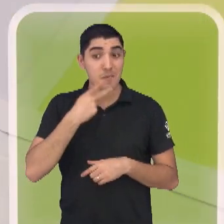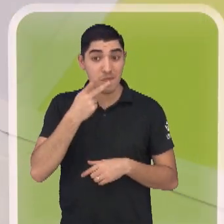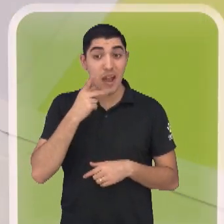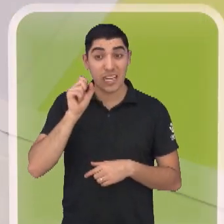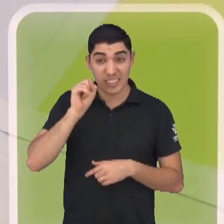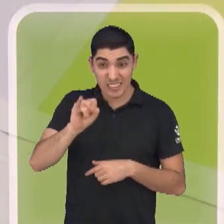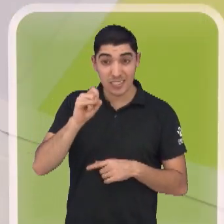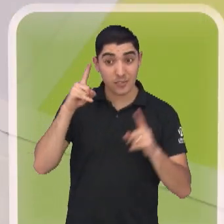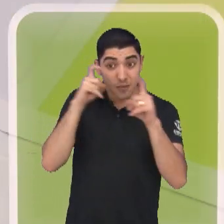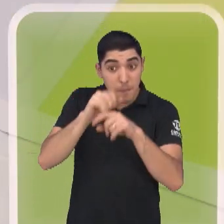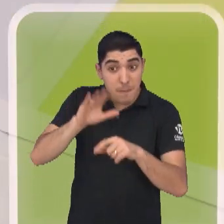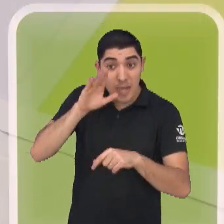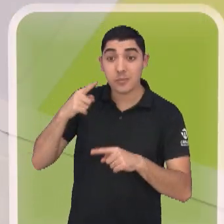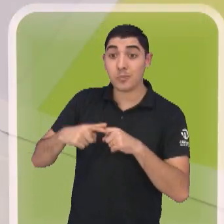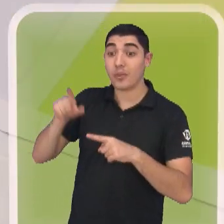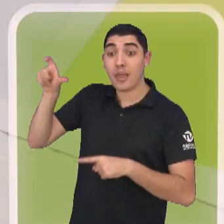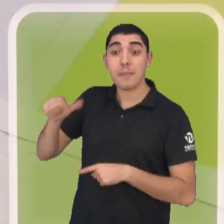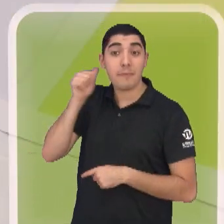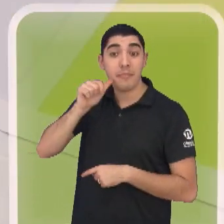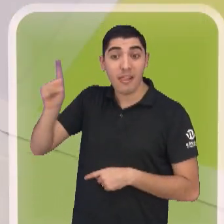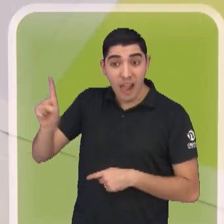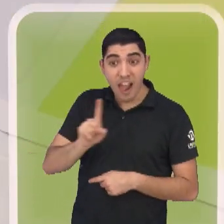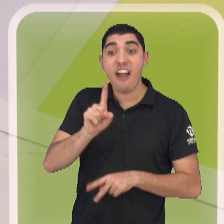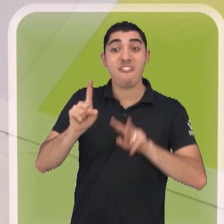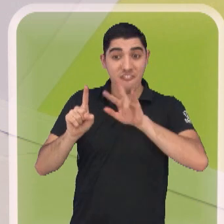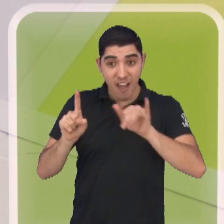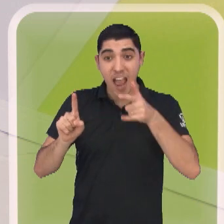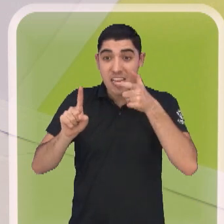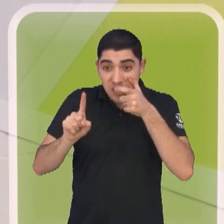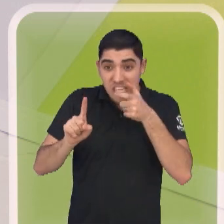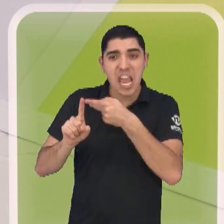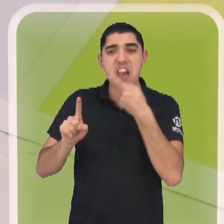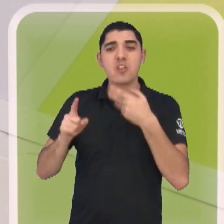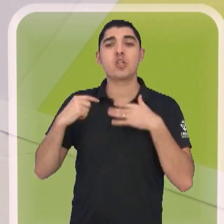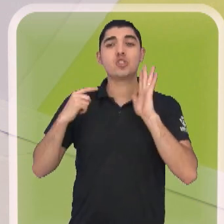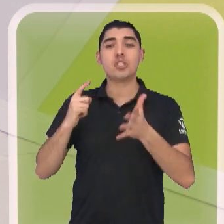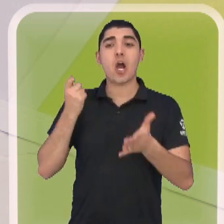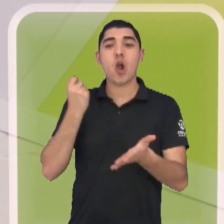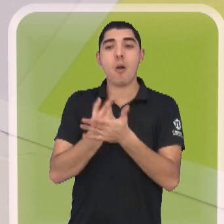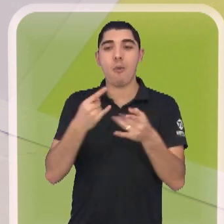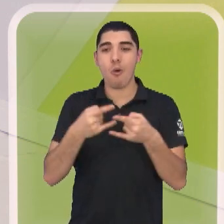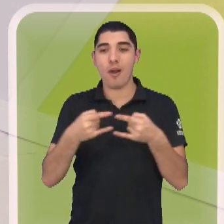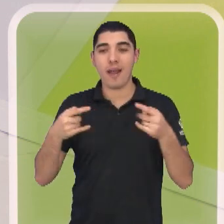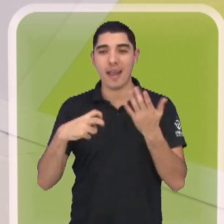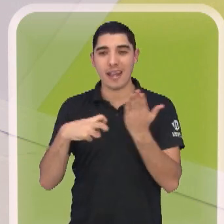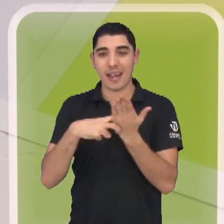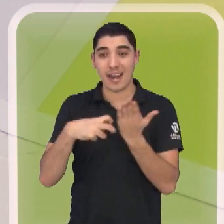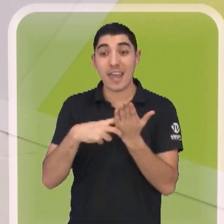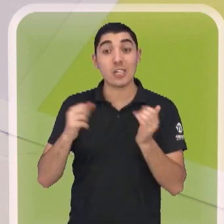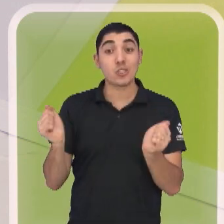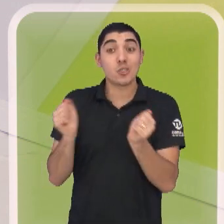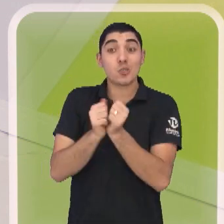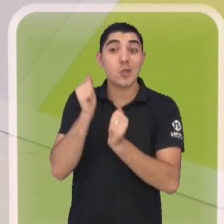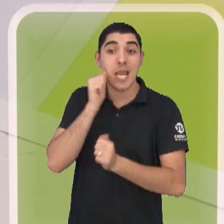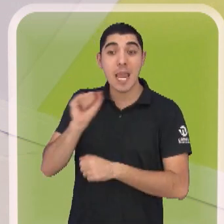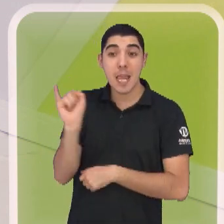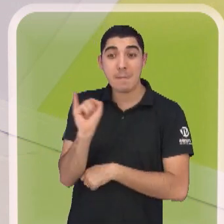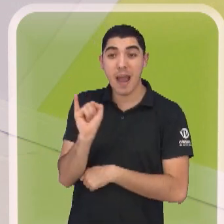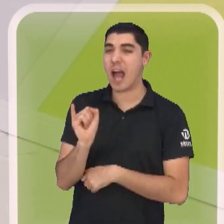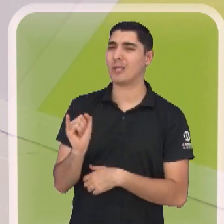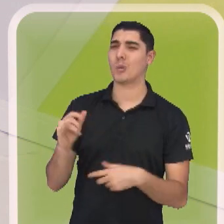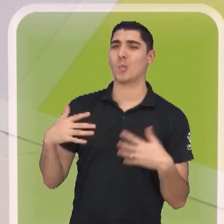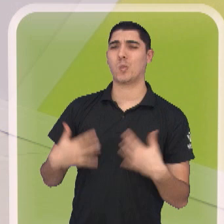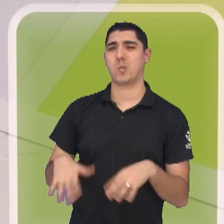mais difícil ainda porque a nossa rafa vai ao jogo inclusive ela falou já peguei o ingresso e o pior vai junto com a irmã aí é dose dupla né